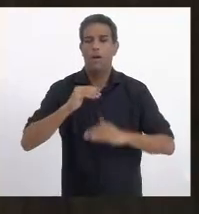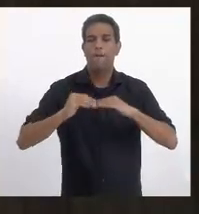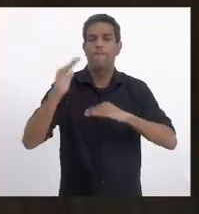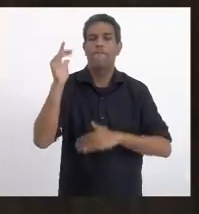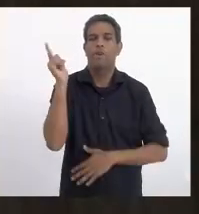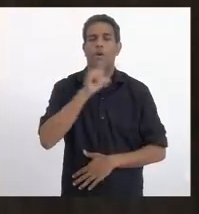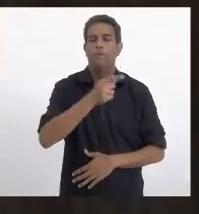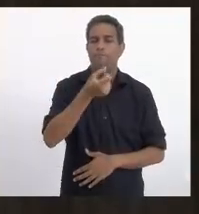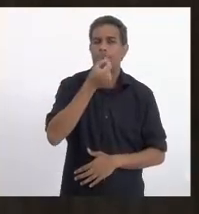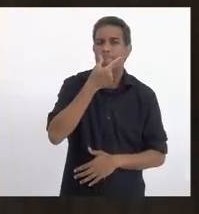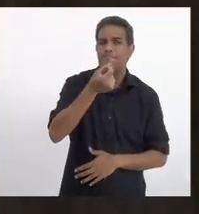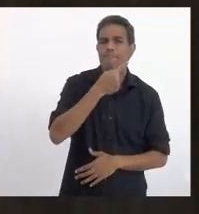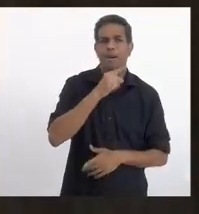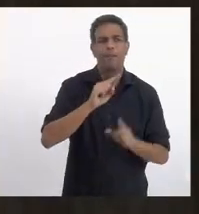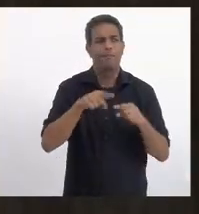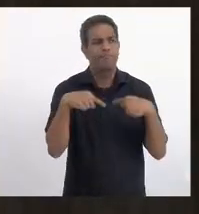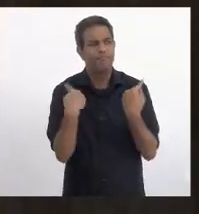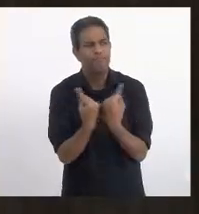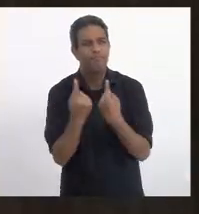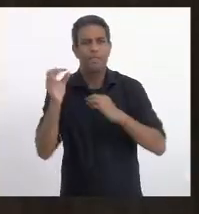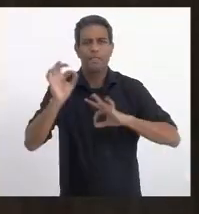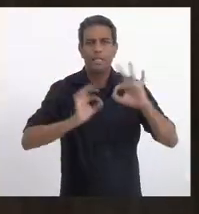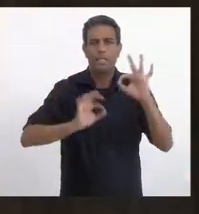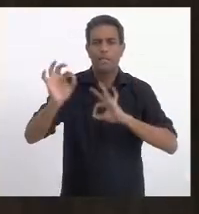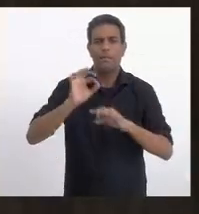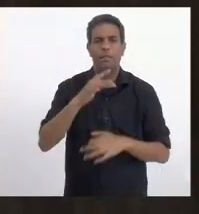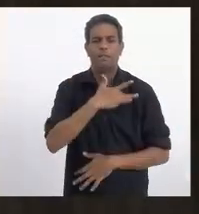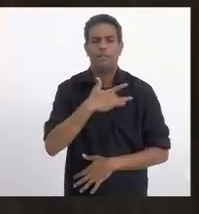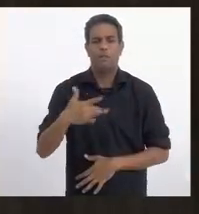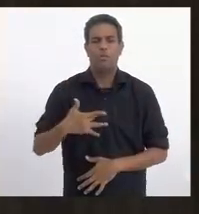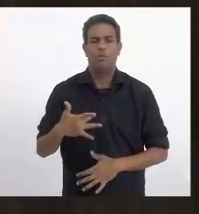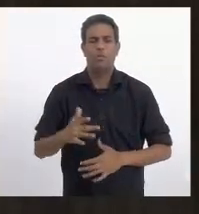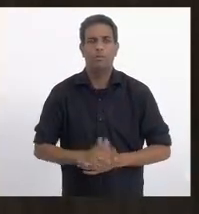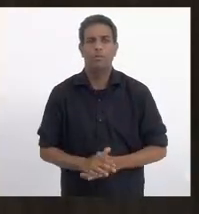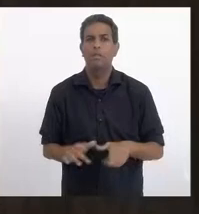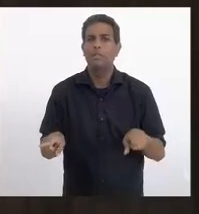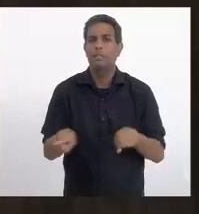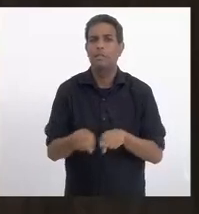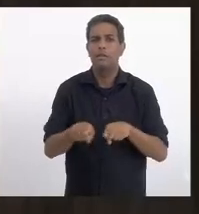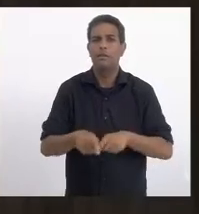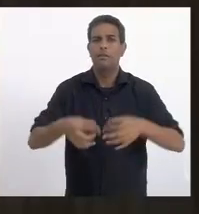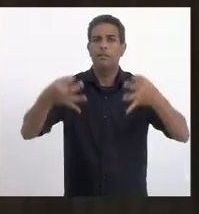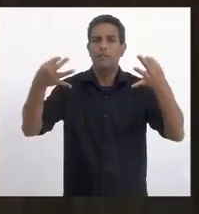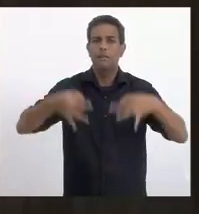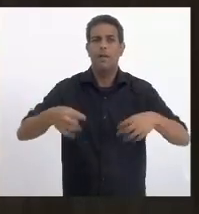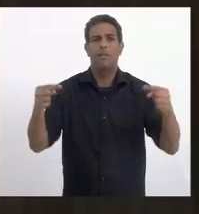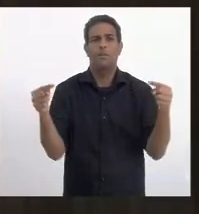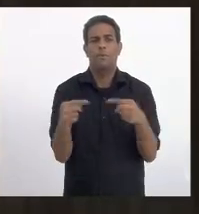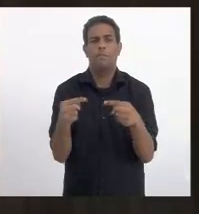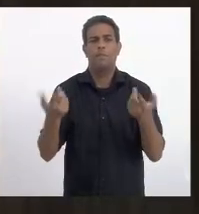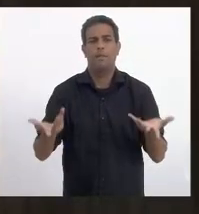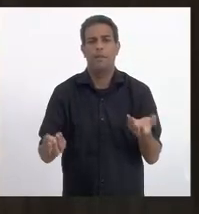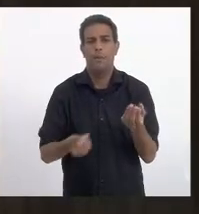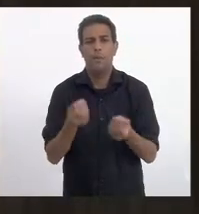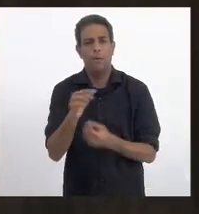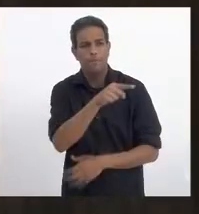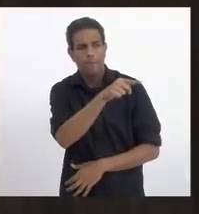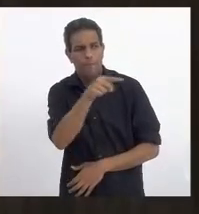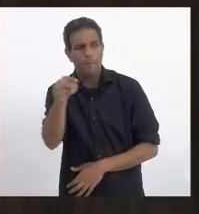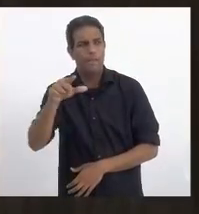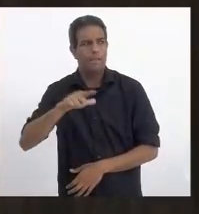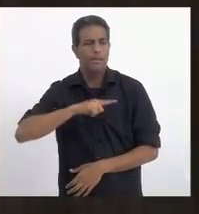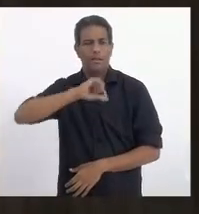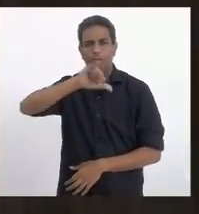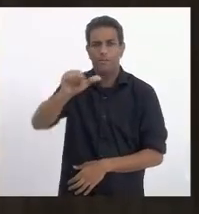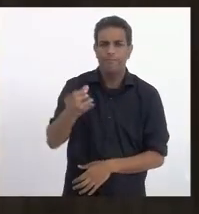em medicamento deslocamento tratamento de saúde isso é fazer jus teza o senhor